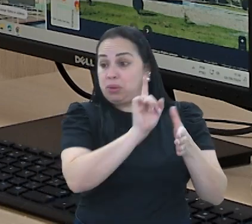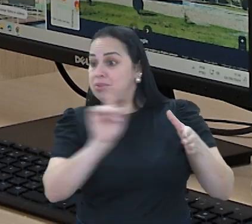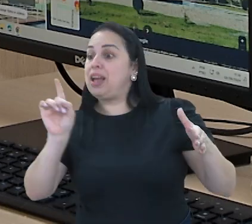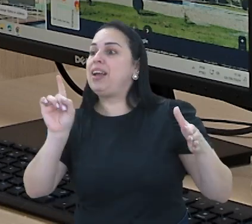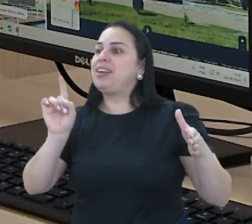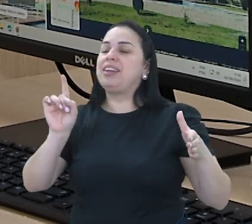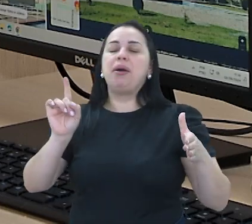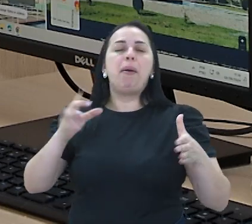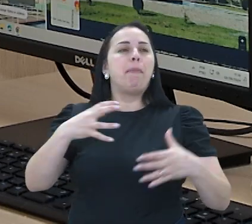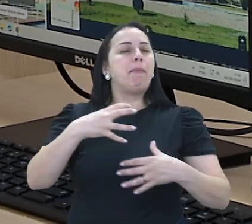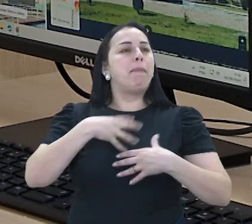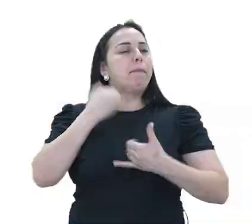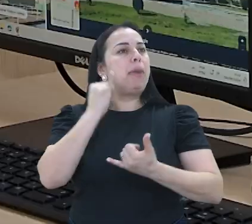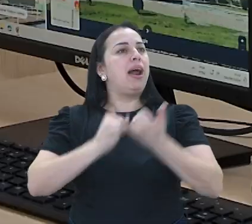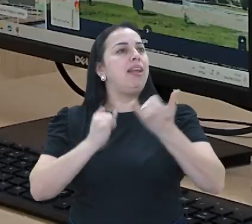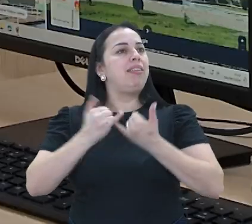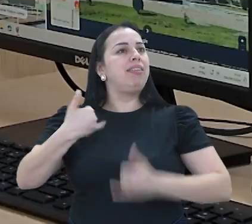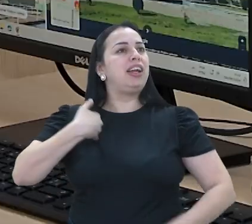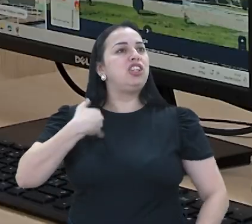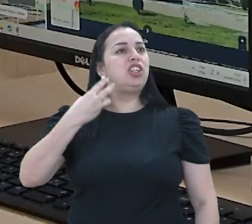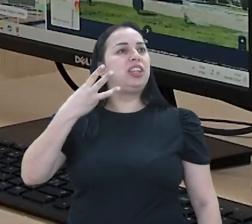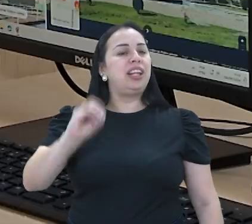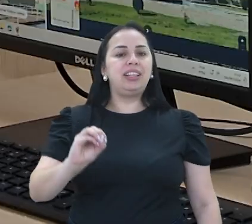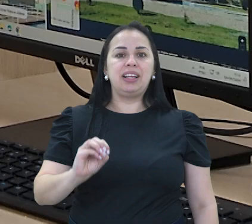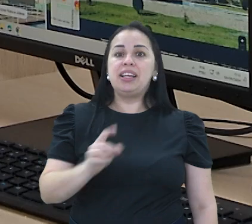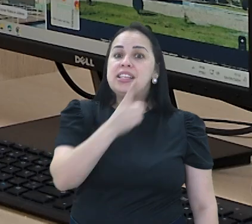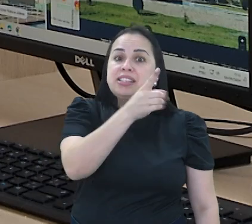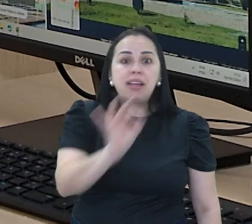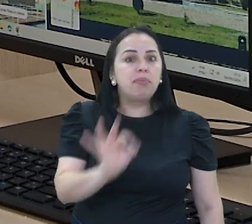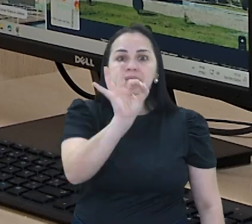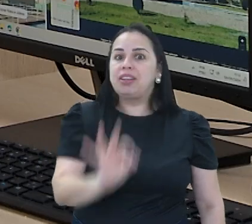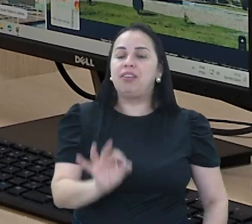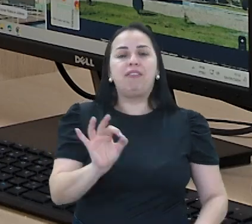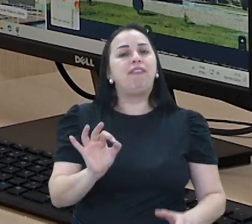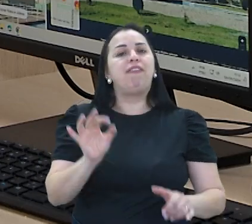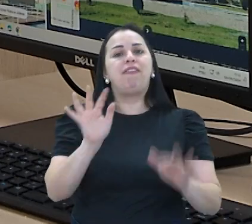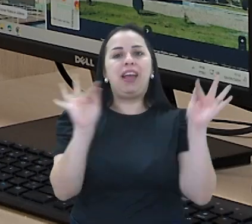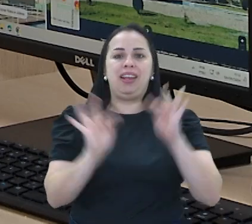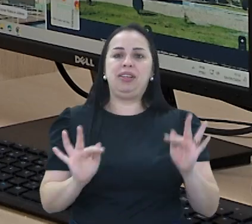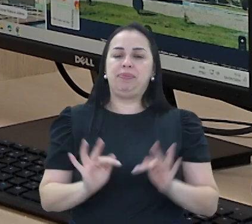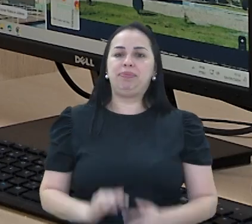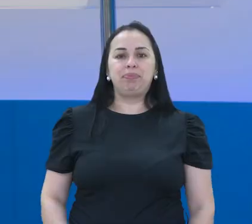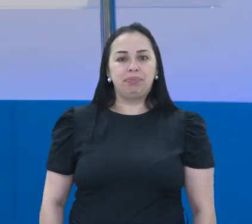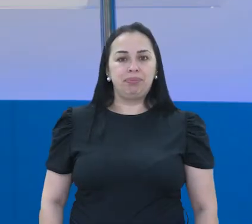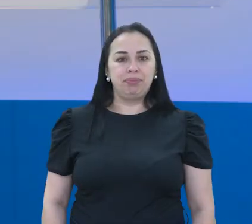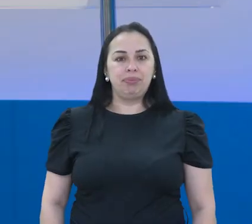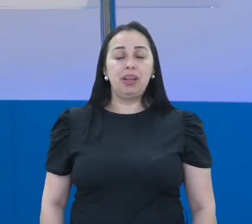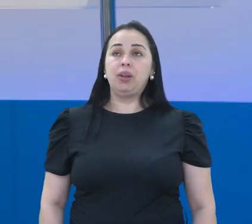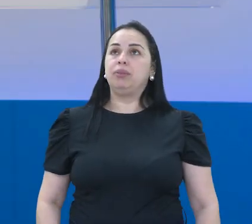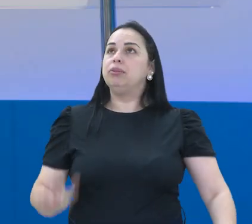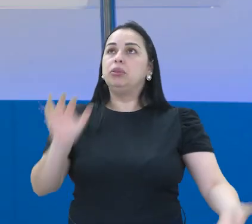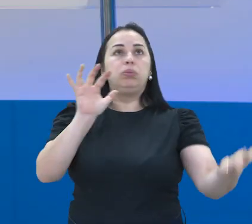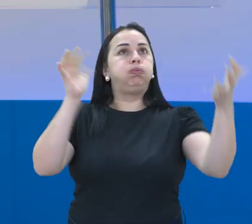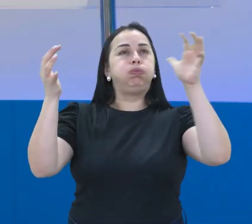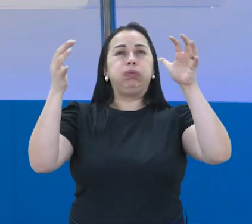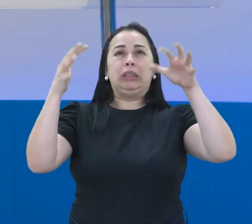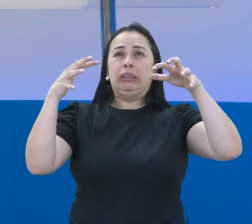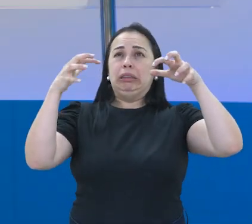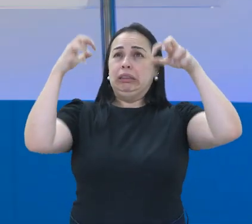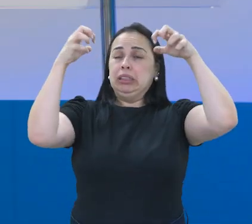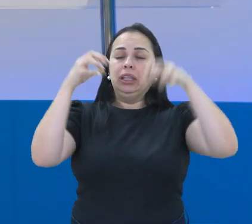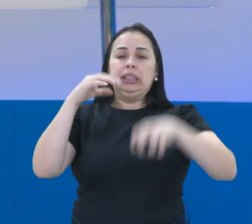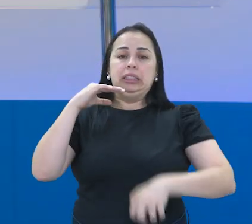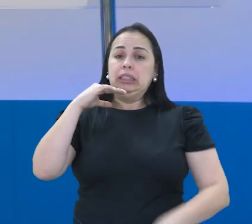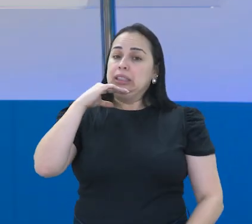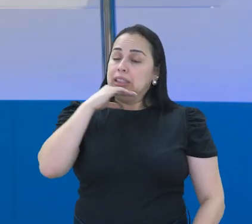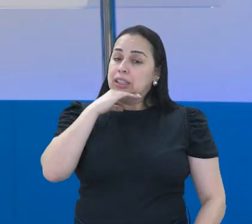gente vai embora, a gente tem 30. 100% mais feliz, 100%. O tempo segue quente e seco